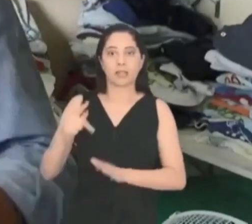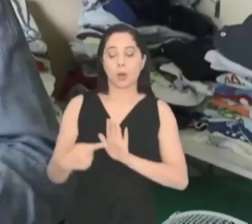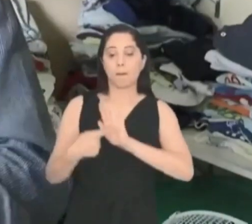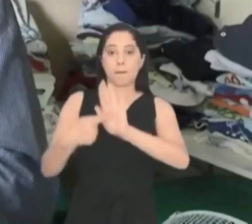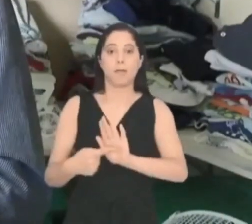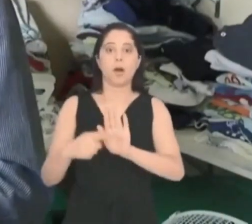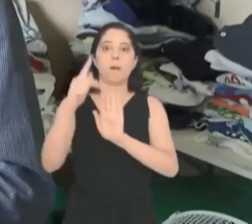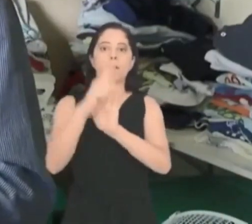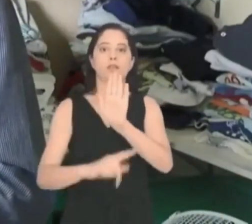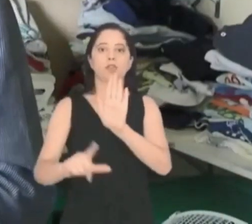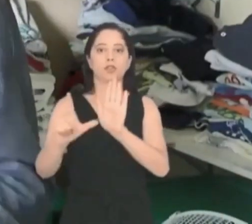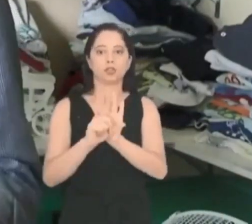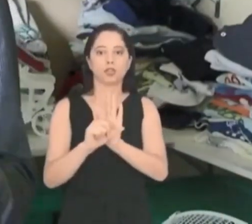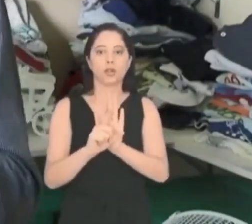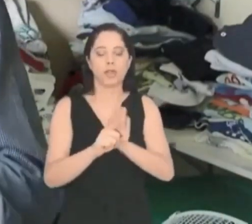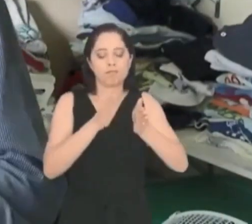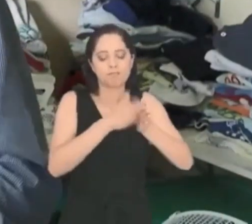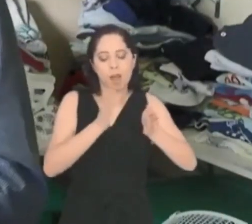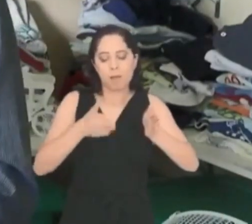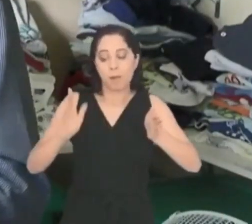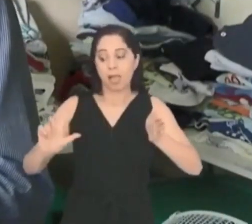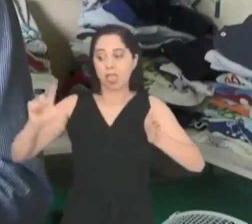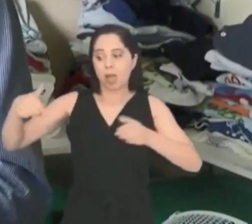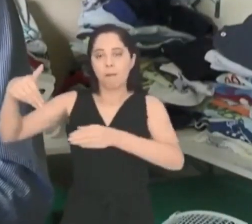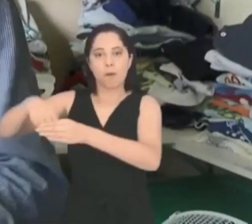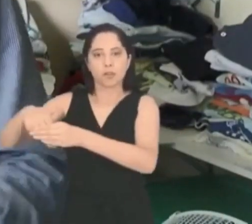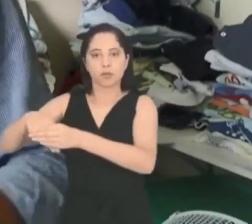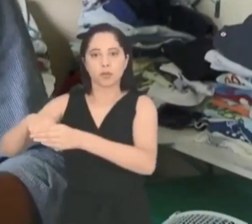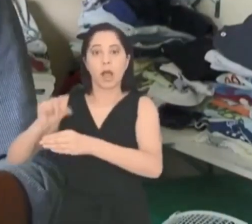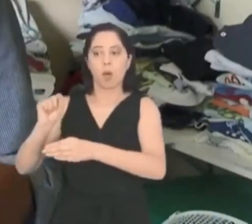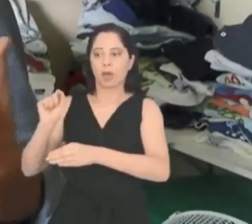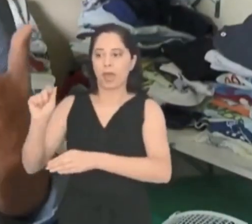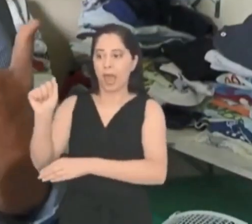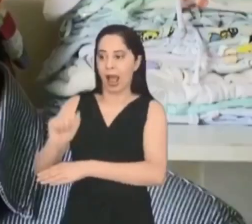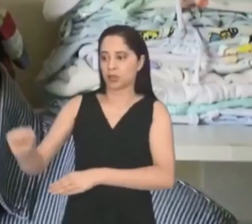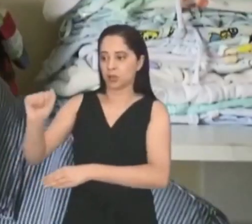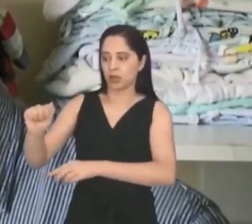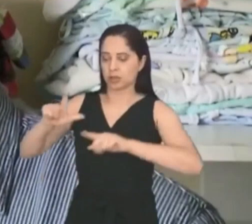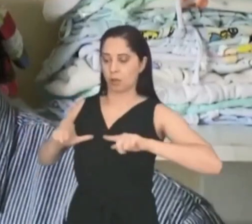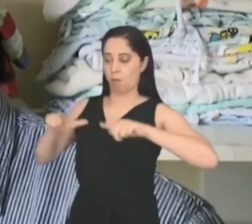o parlamentar apresentou um projeto em tramitação para tornar a ONG uma